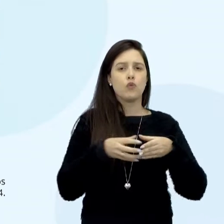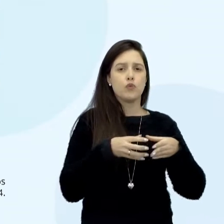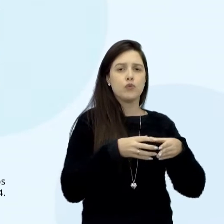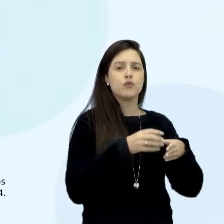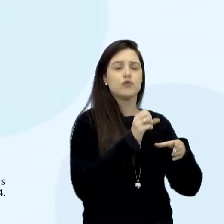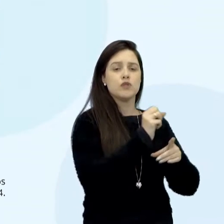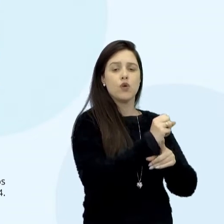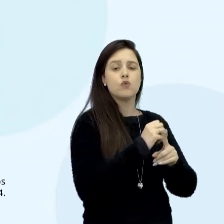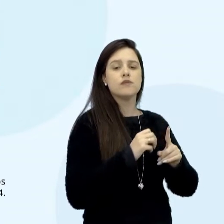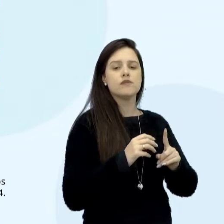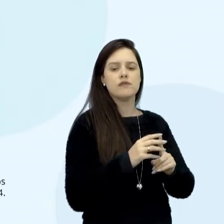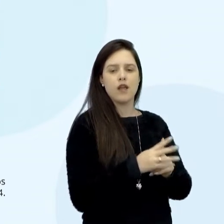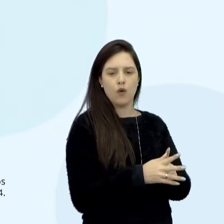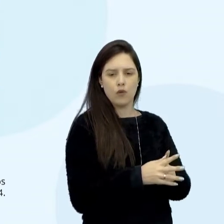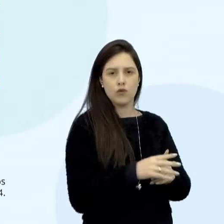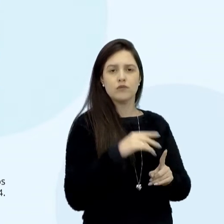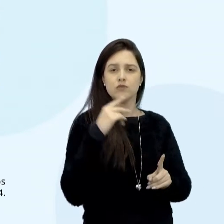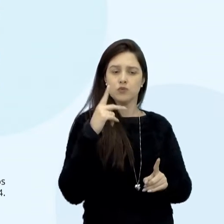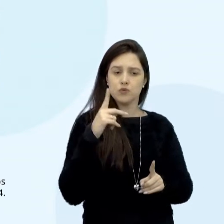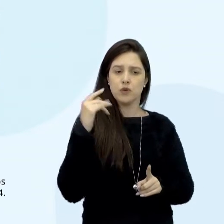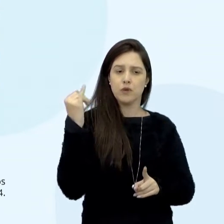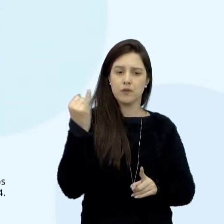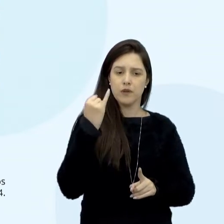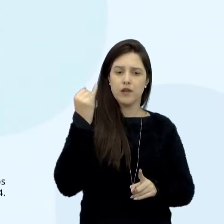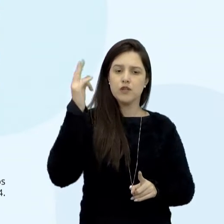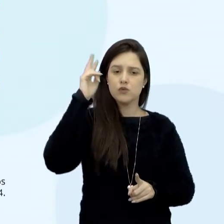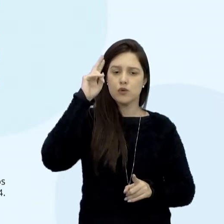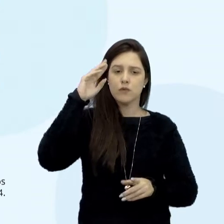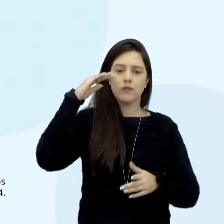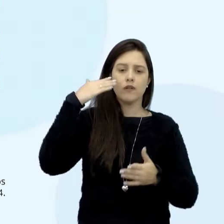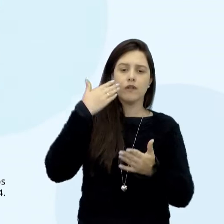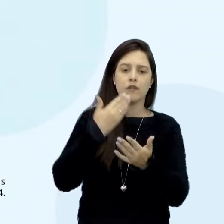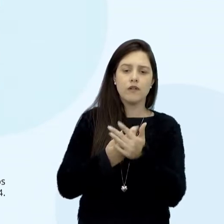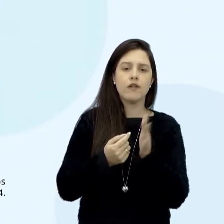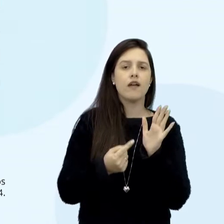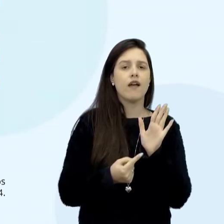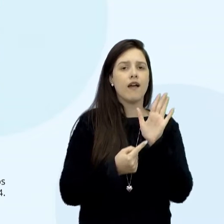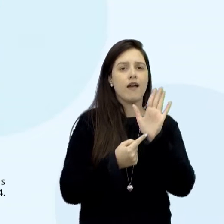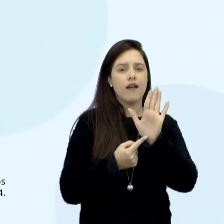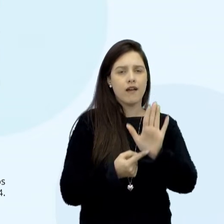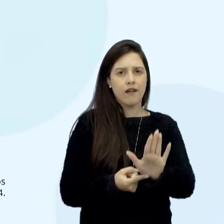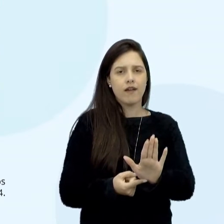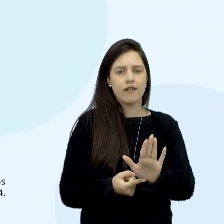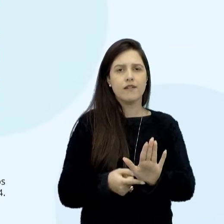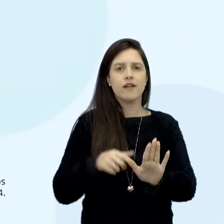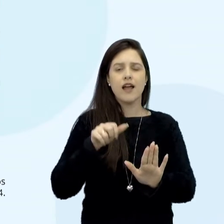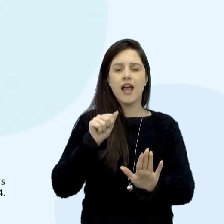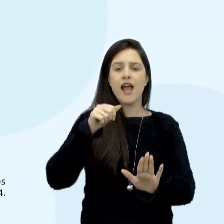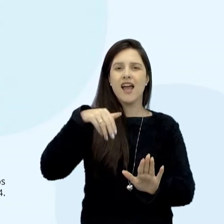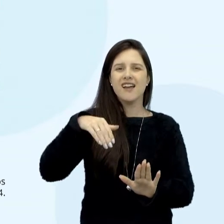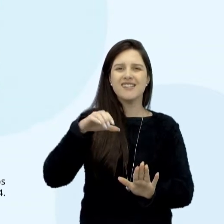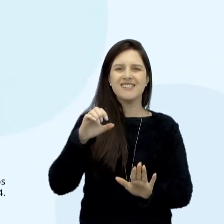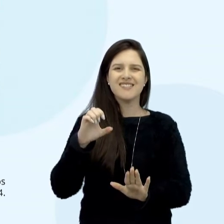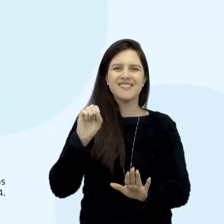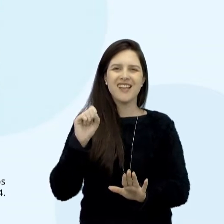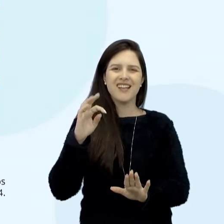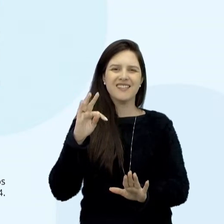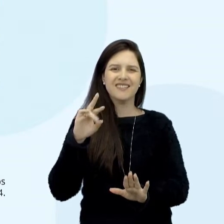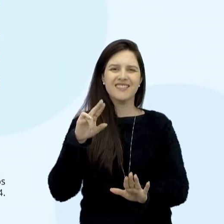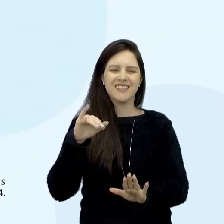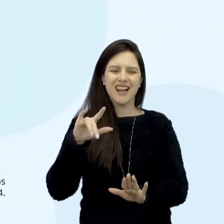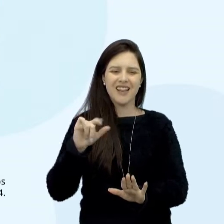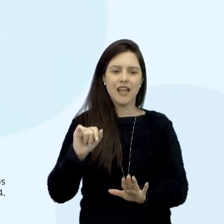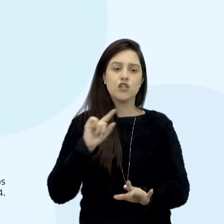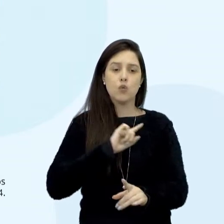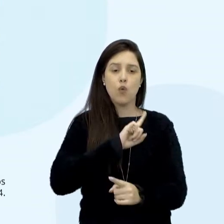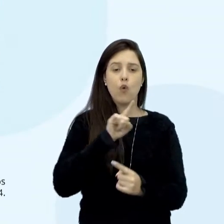ou grupo social, e sua importância histórica e representativa de sua ancestralidade.